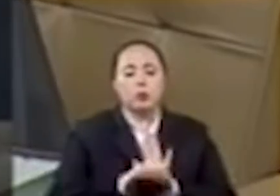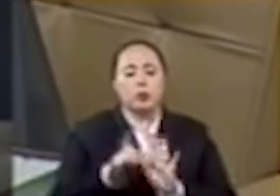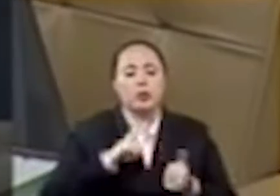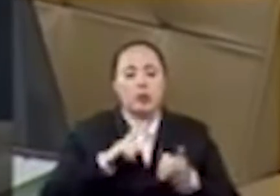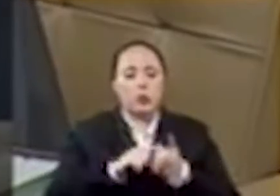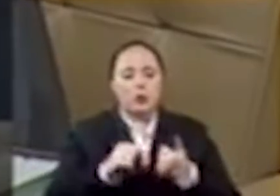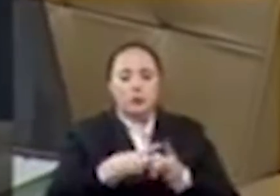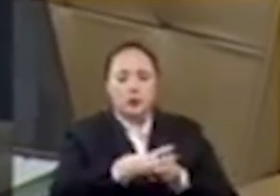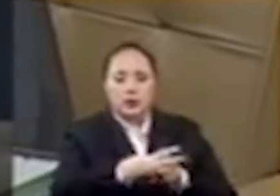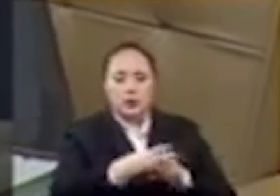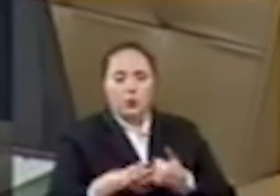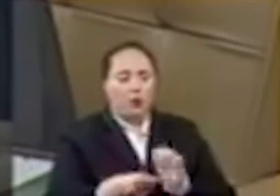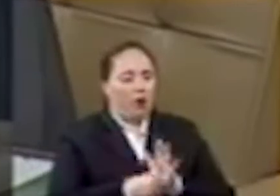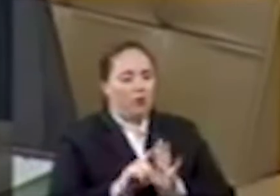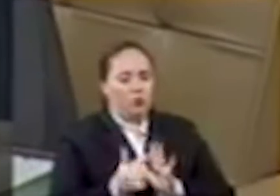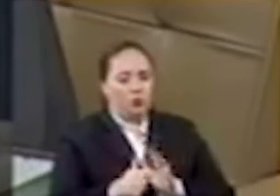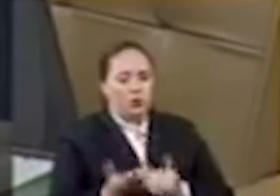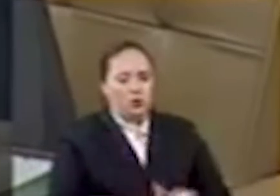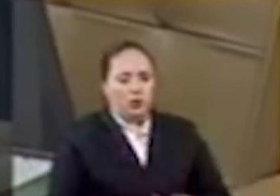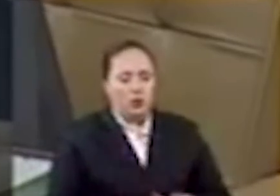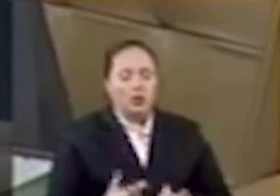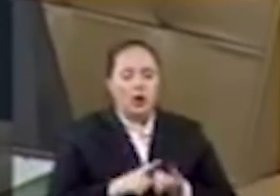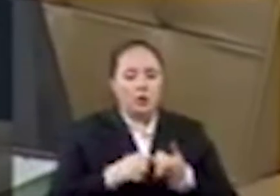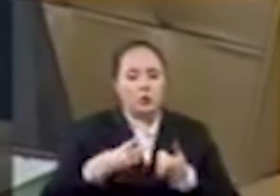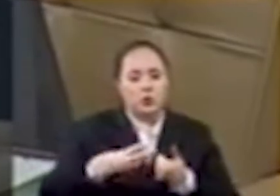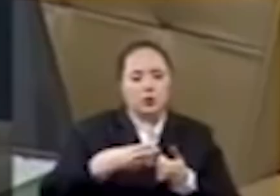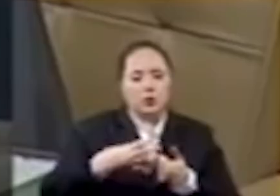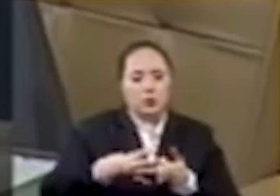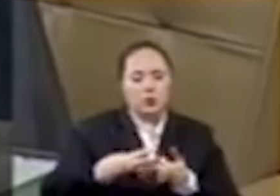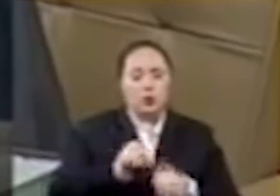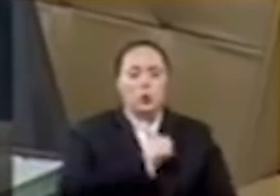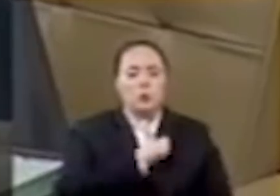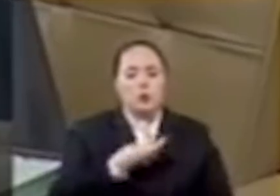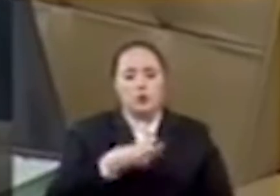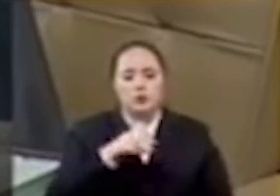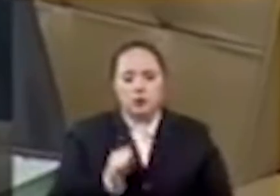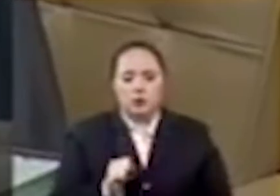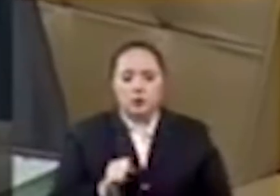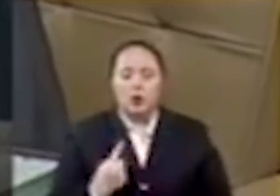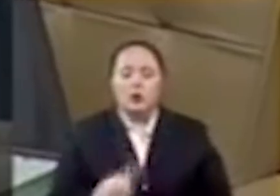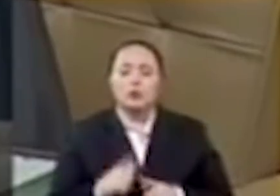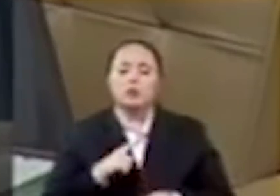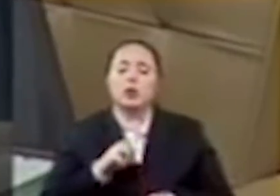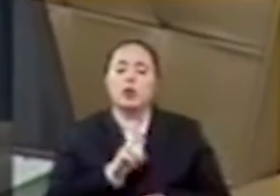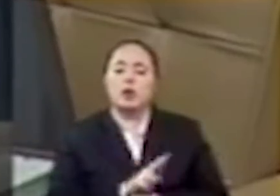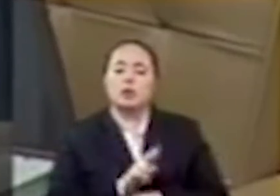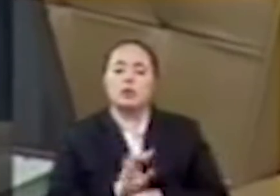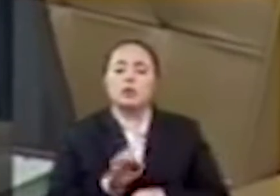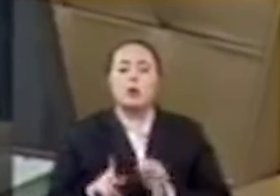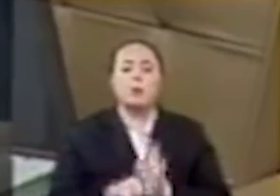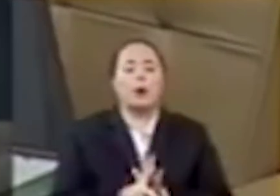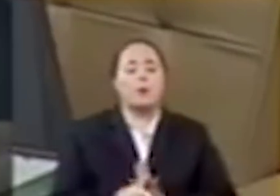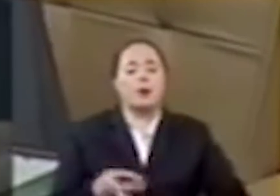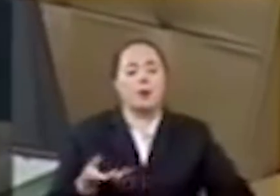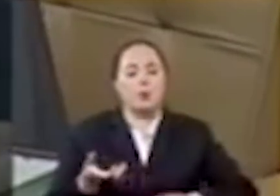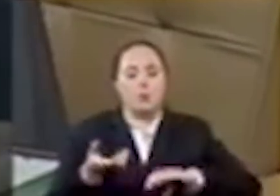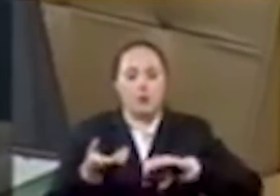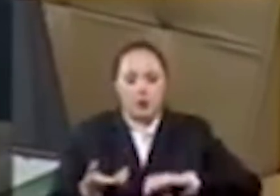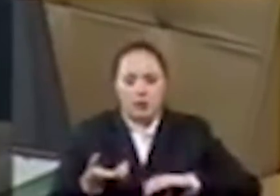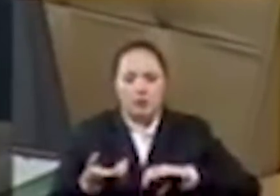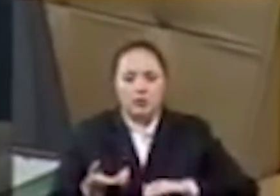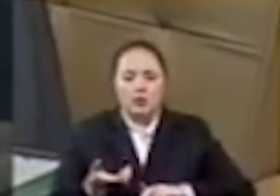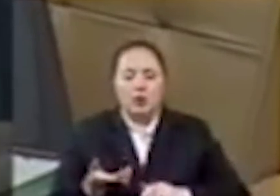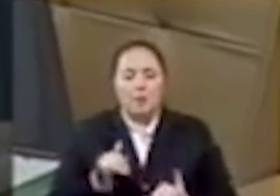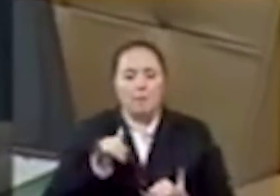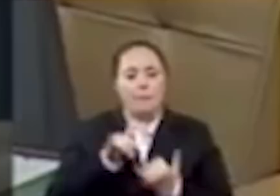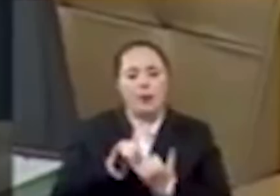artigo 34, número 28, para os quais tinha reserva privativa para o Congresso Nacional comutar e perdoar